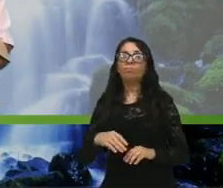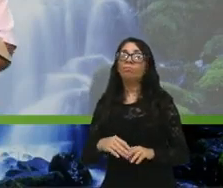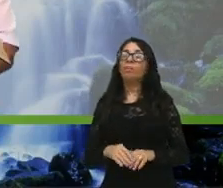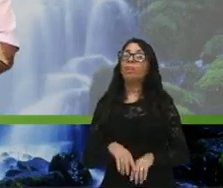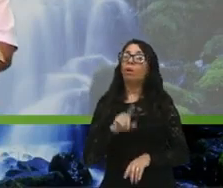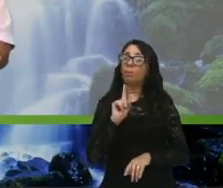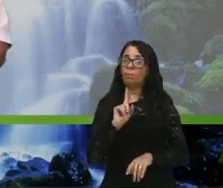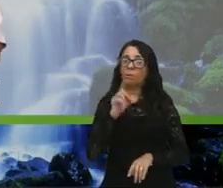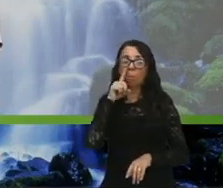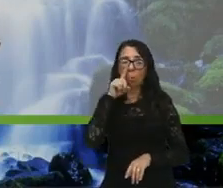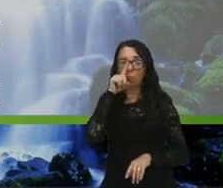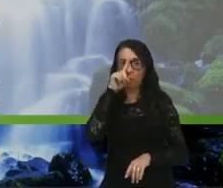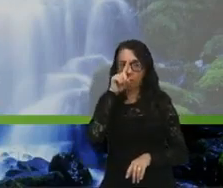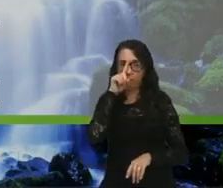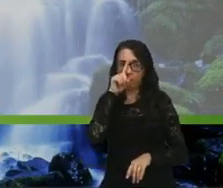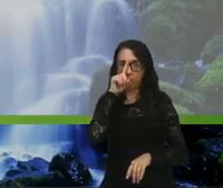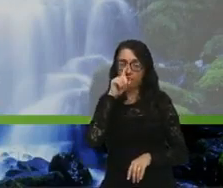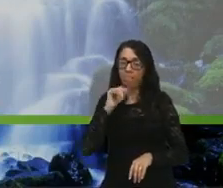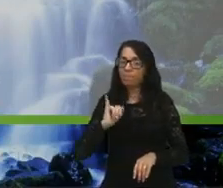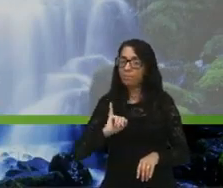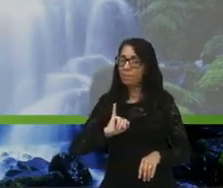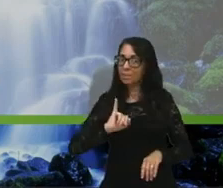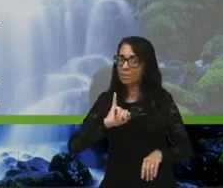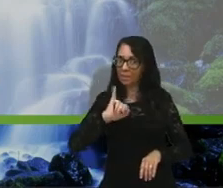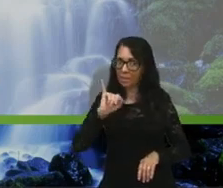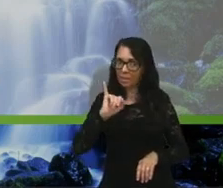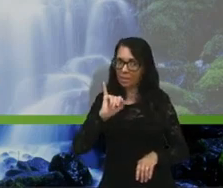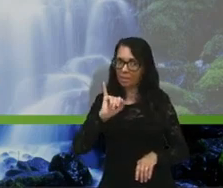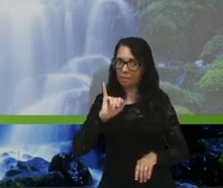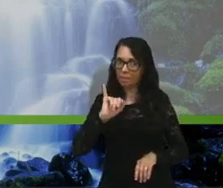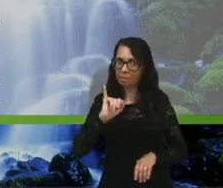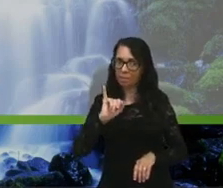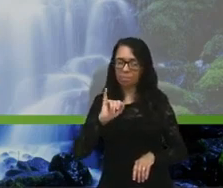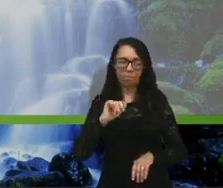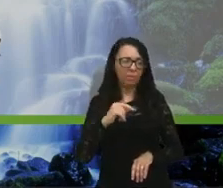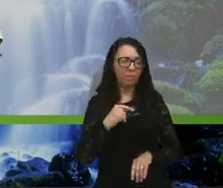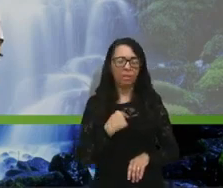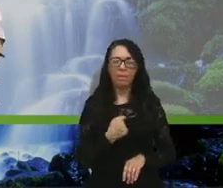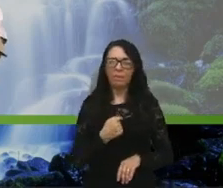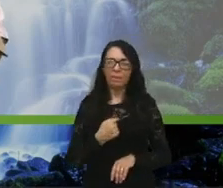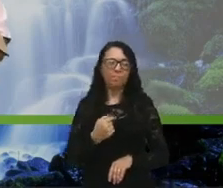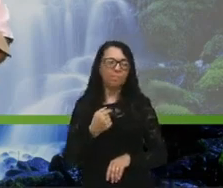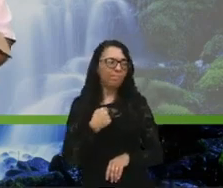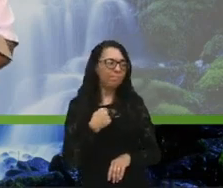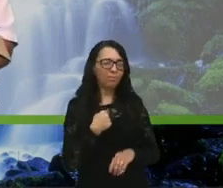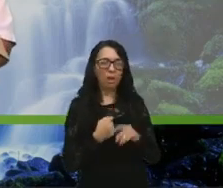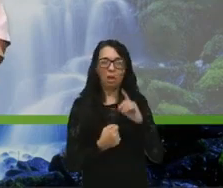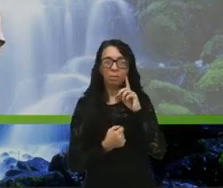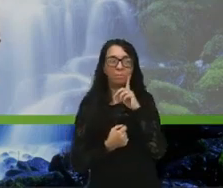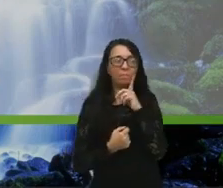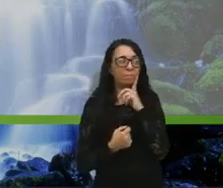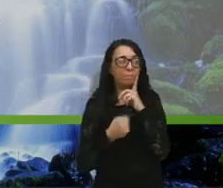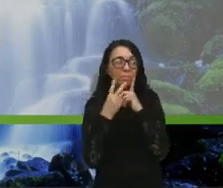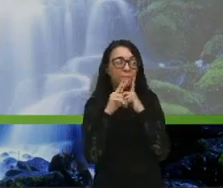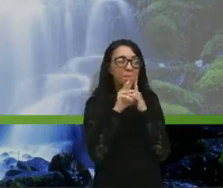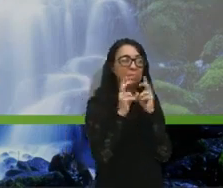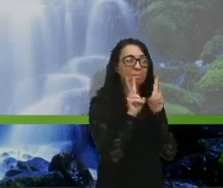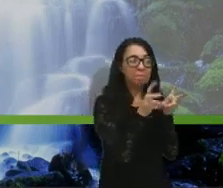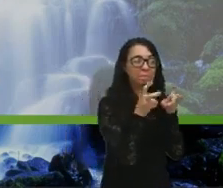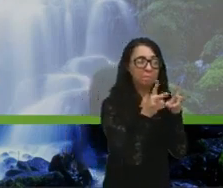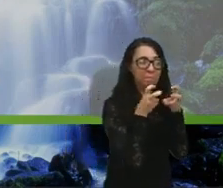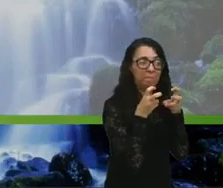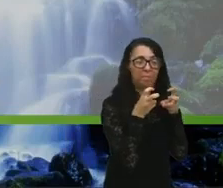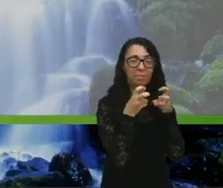diabo, ou damos brechas para o diabo, pôr no nosso coração